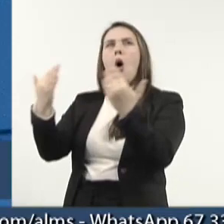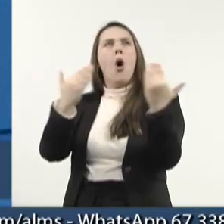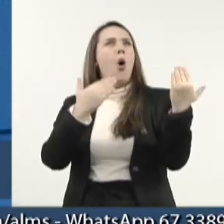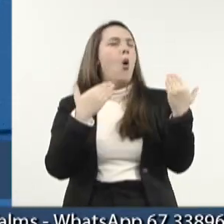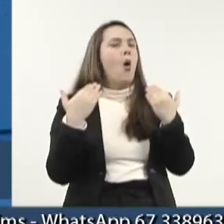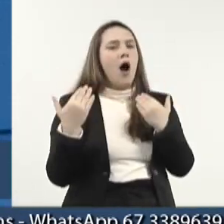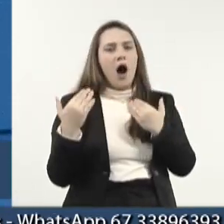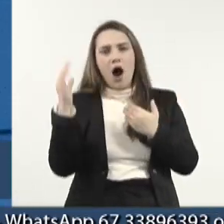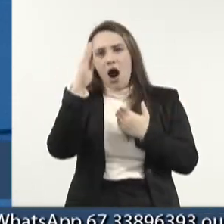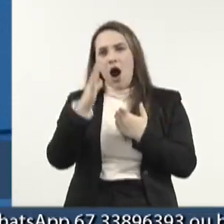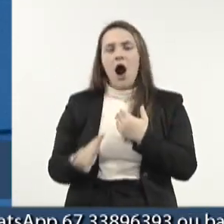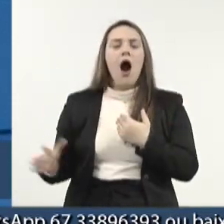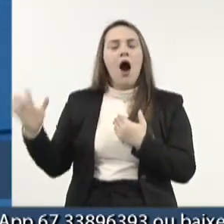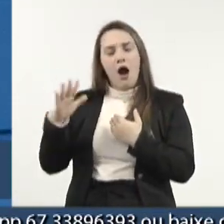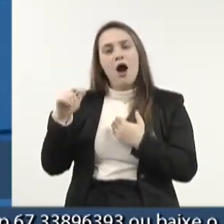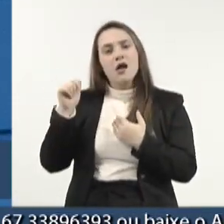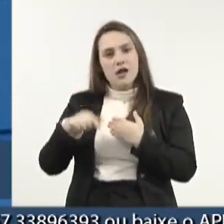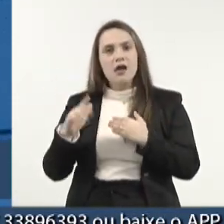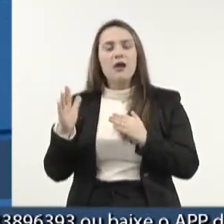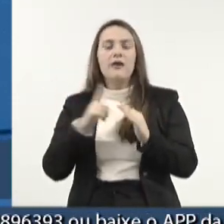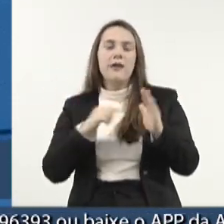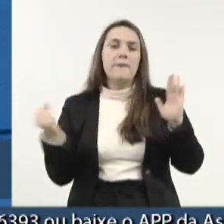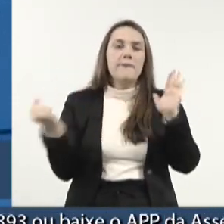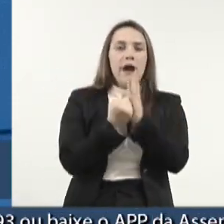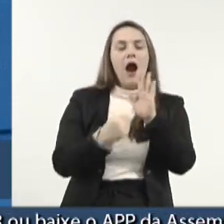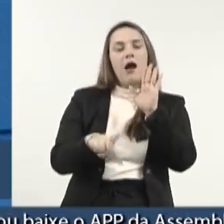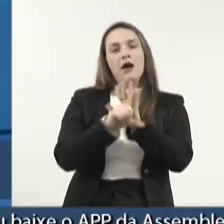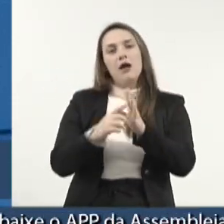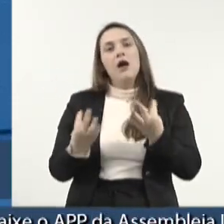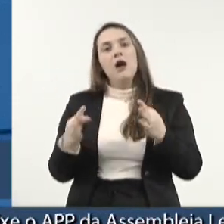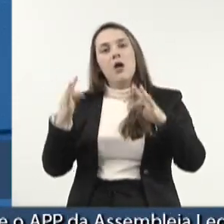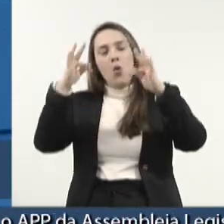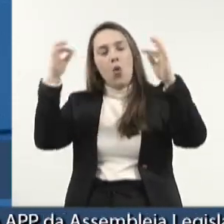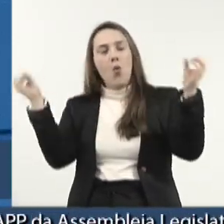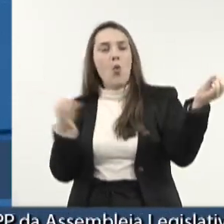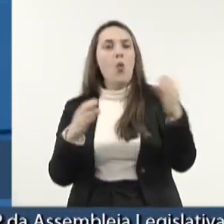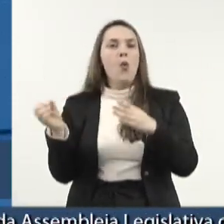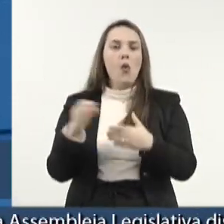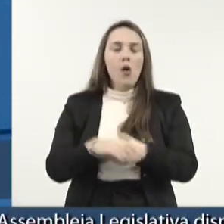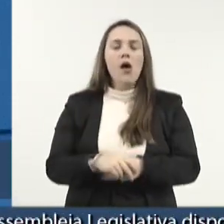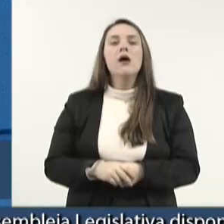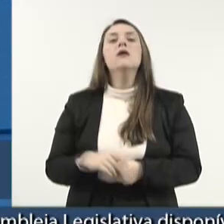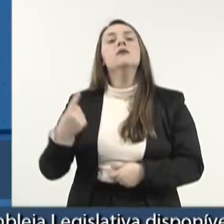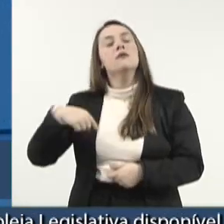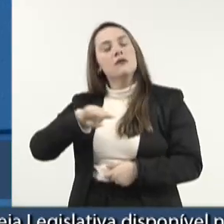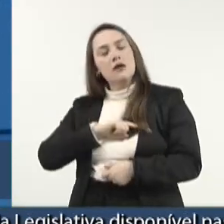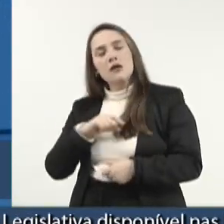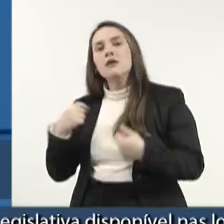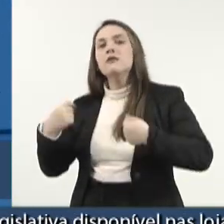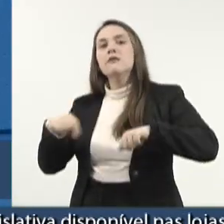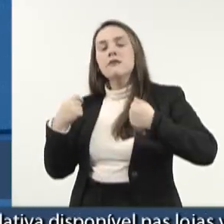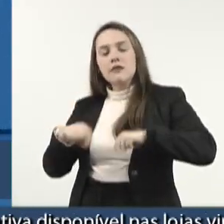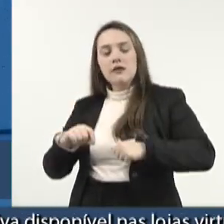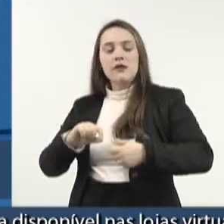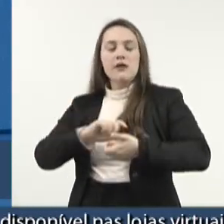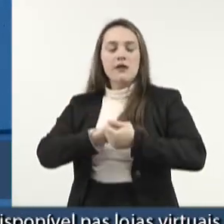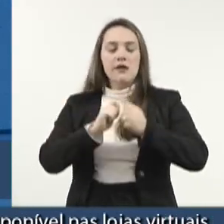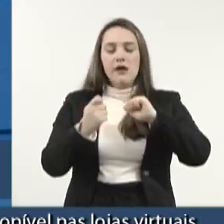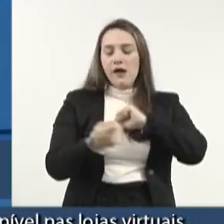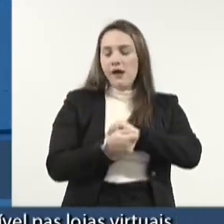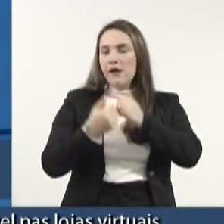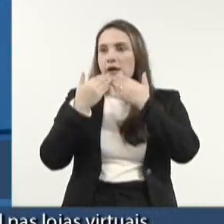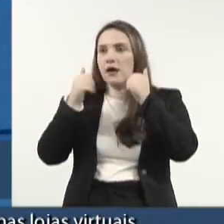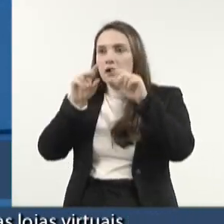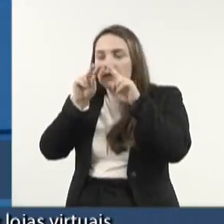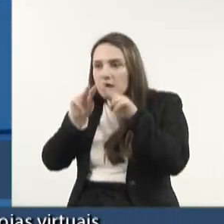o marco legal da ciência, tecnologia e inovação e, obviamente, nós teremos que adequar, ampliar a